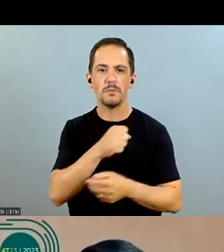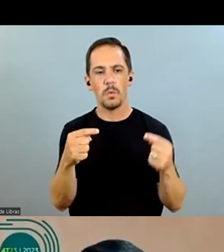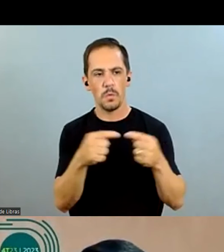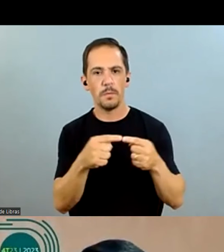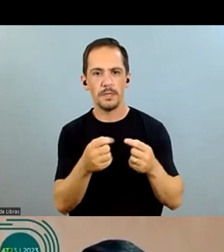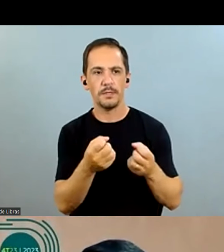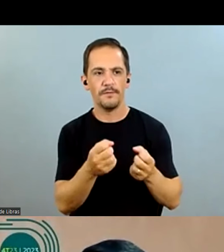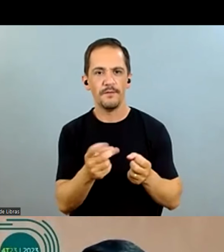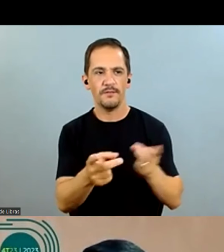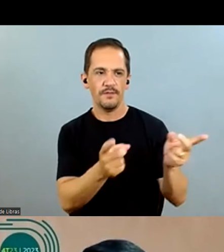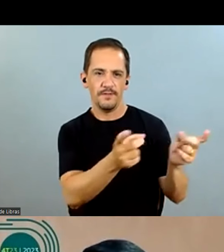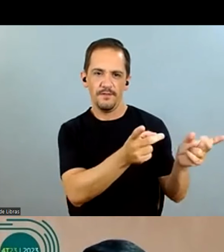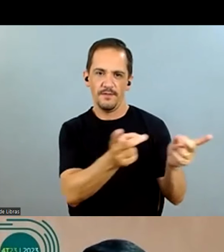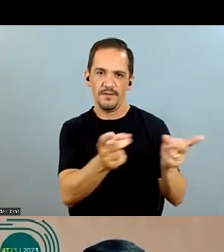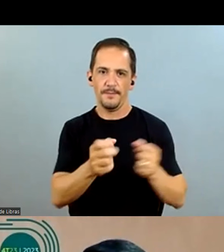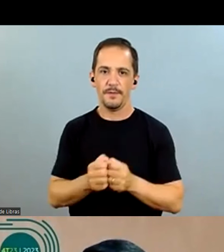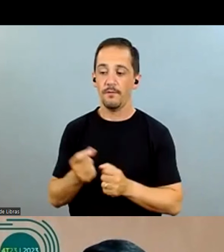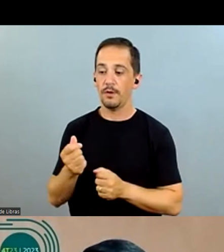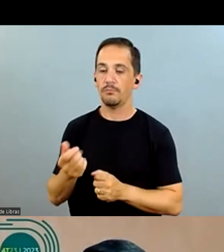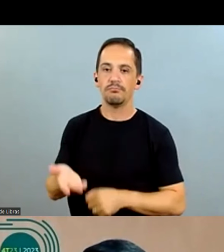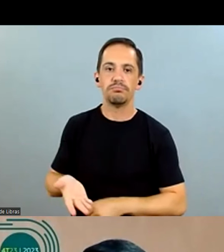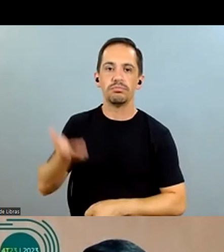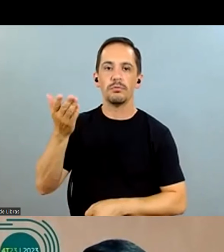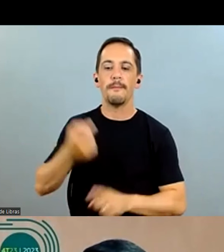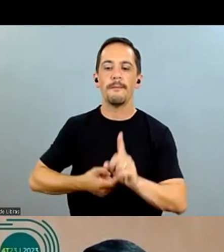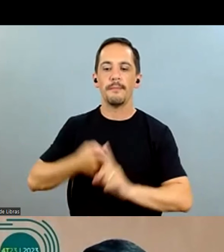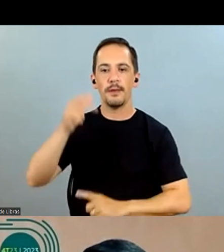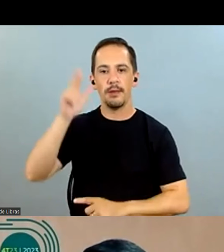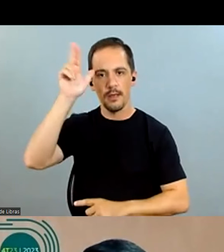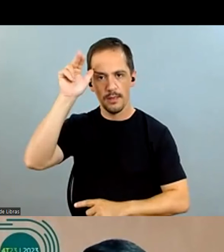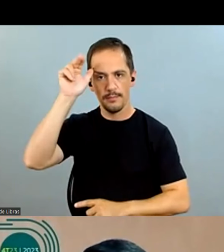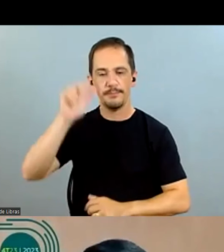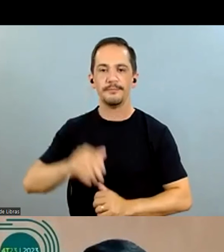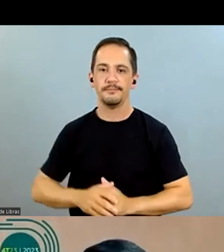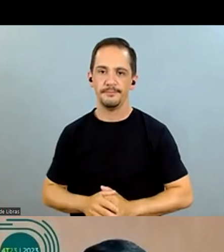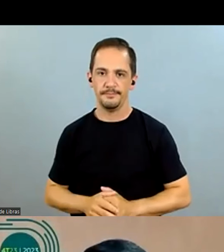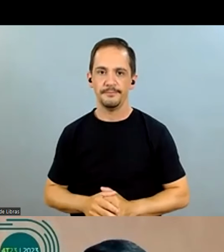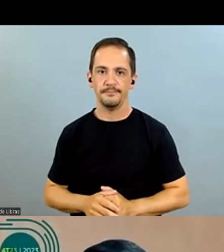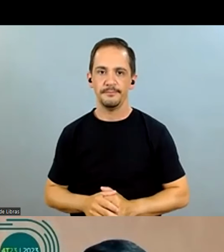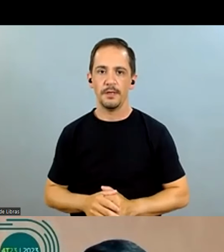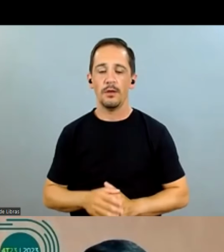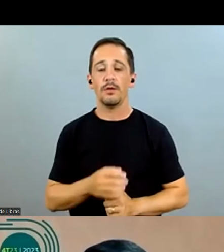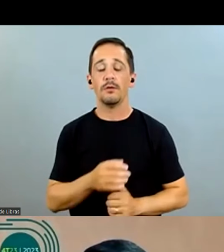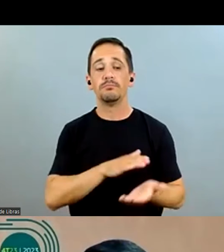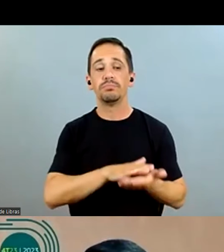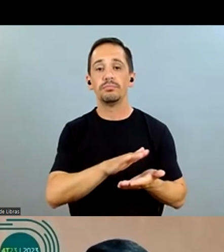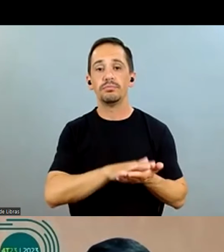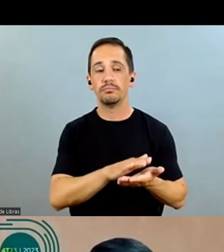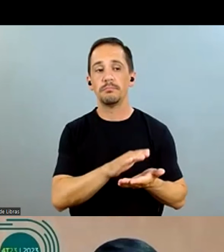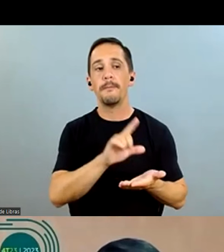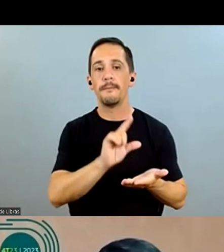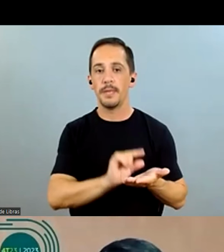nós devemos sair com aumento de preço já no mês de abril tá então é um volume menor mas é um papel com excelente